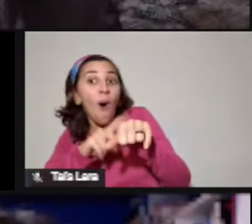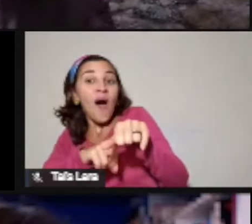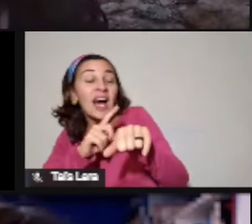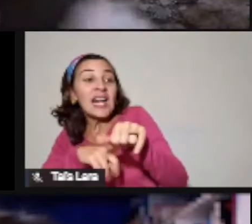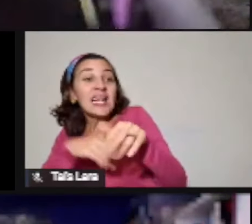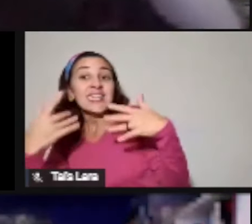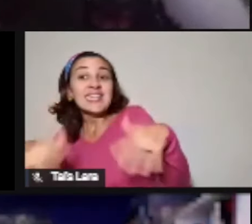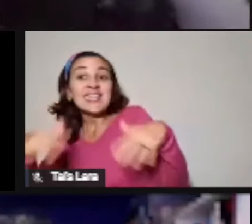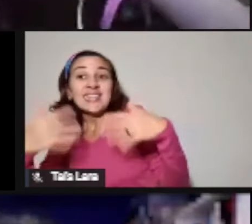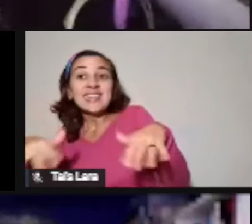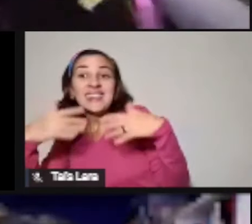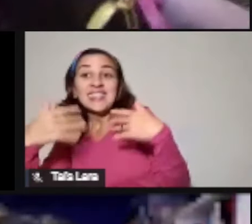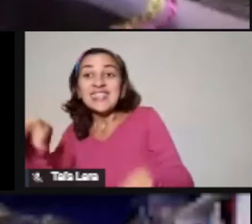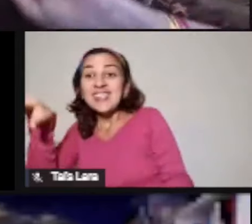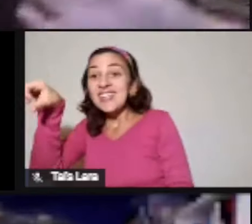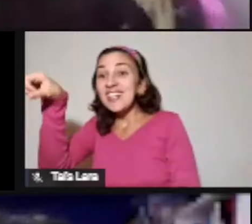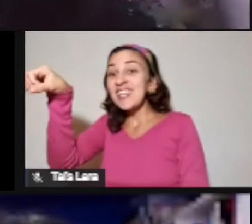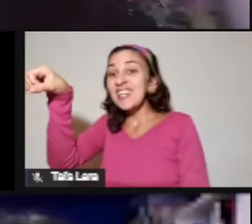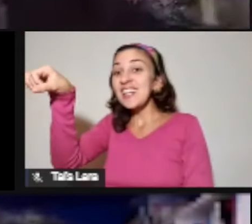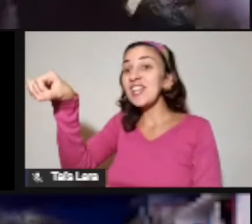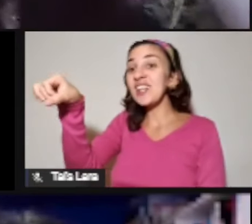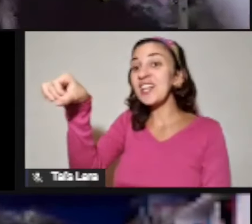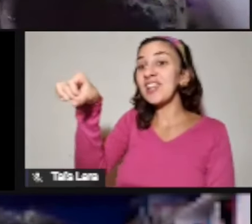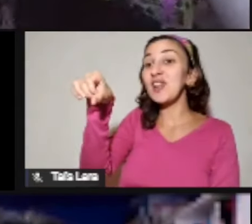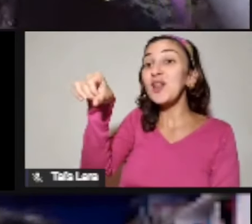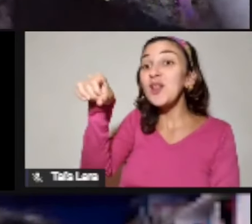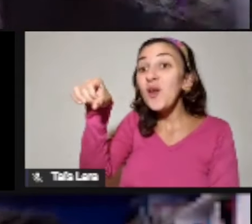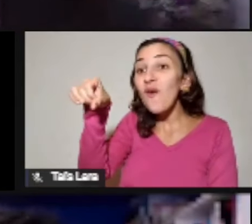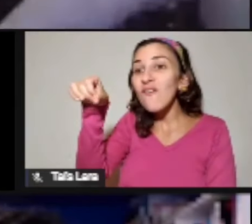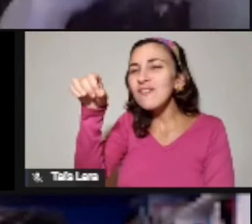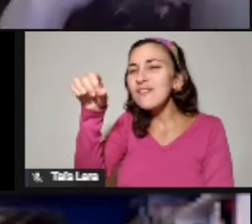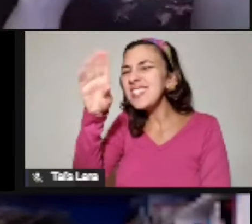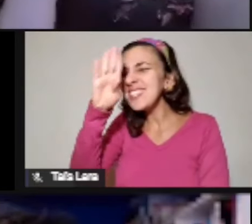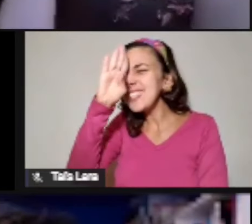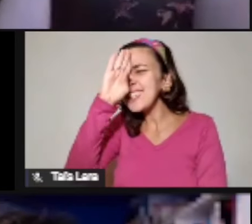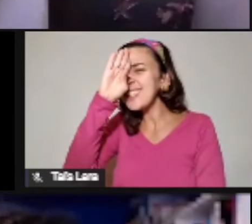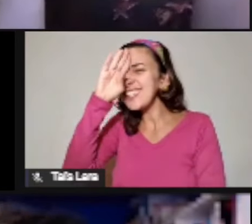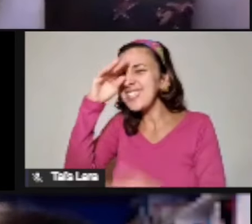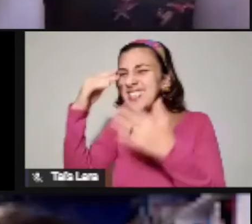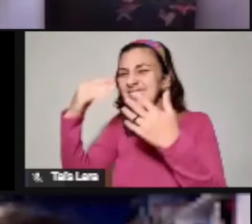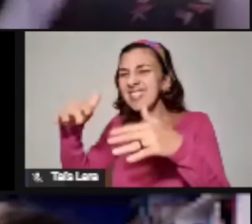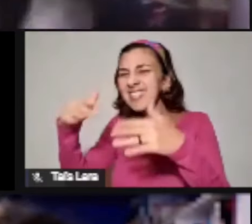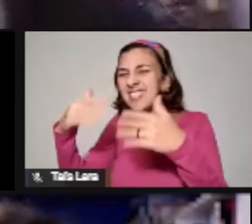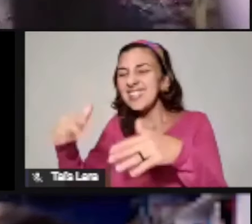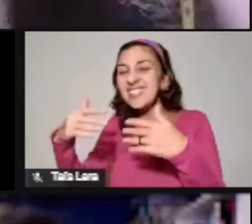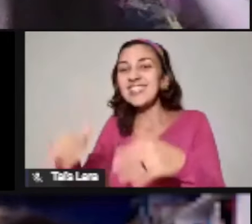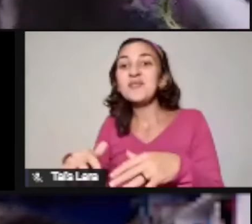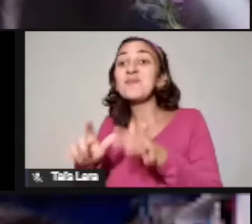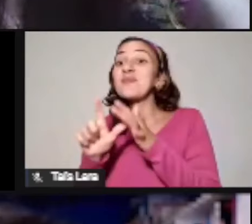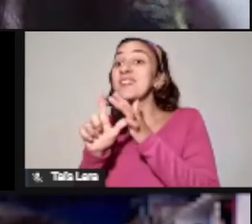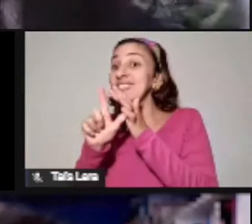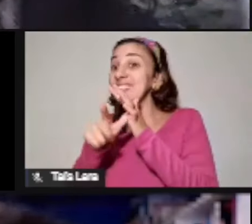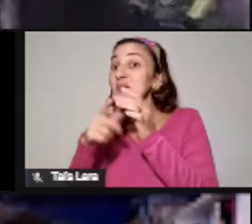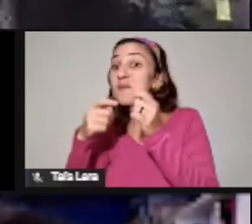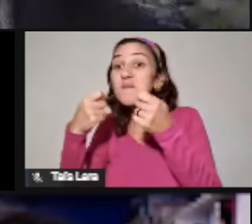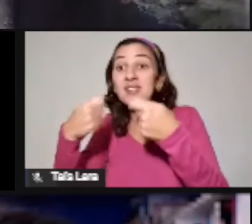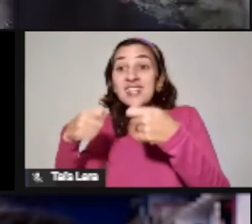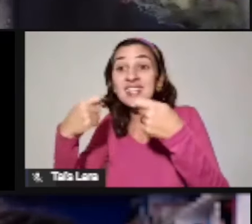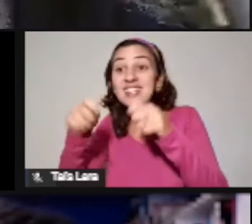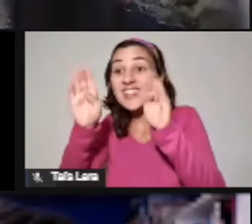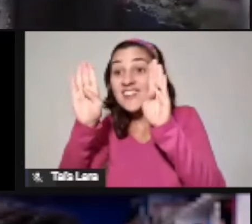9 horas da noite! E a gente ainda tinha um monte de coisa para falar. Então, eu quero só pontuar uma coisa, porque a gente tem que acabar a live, não